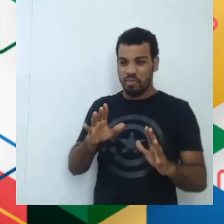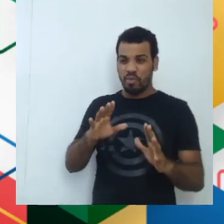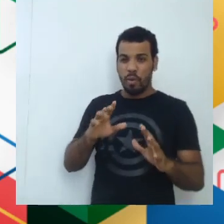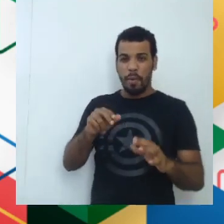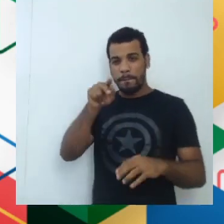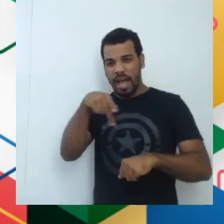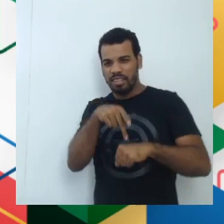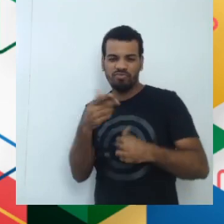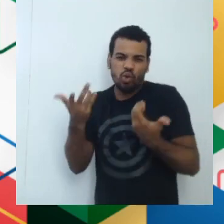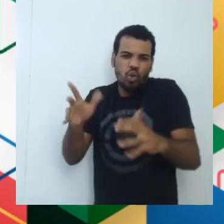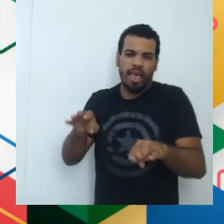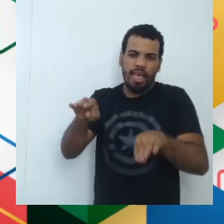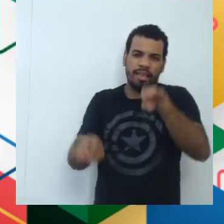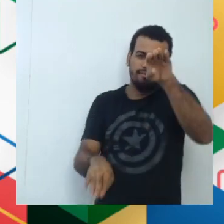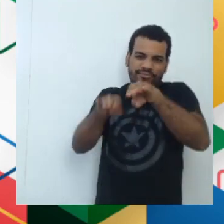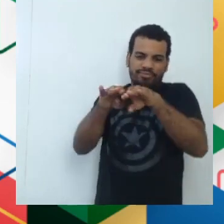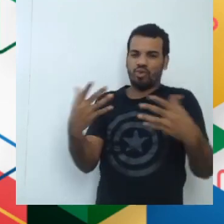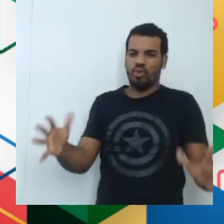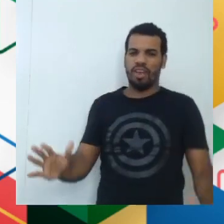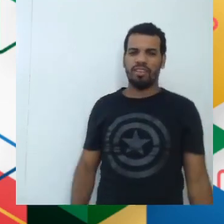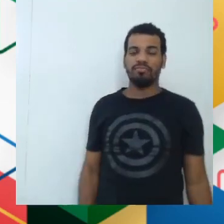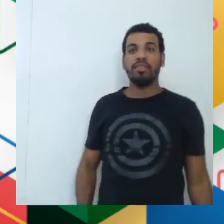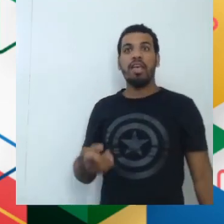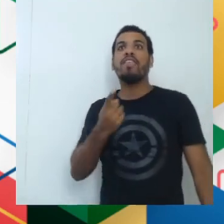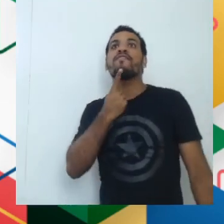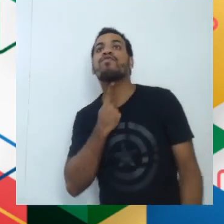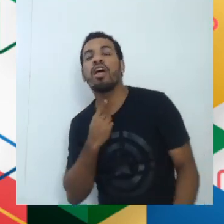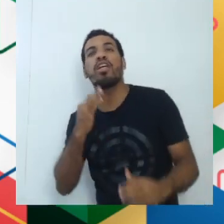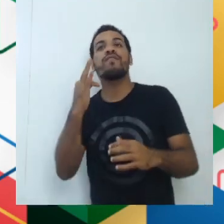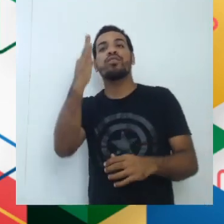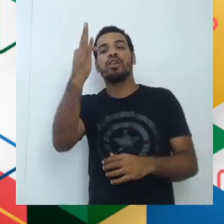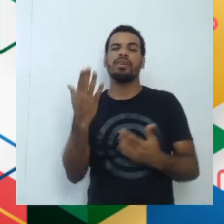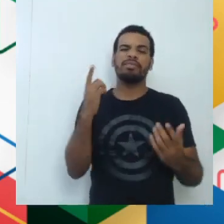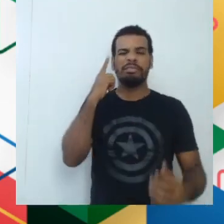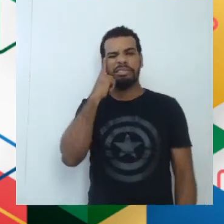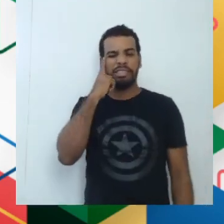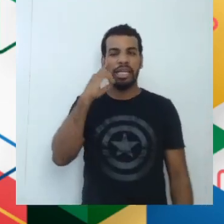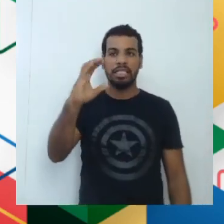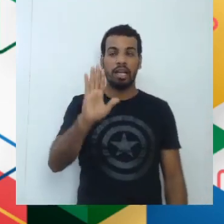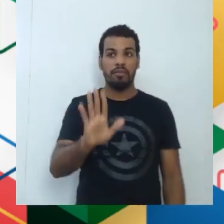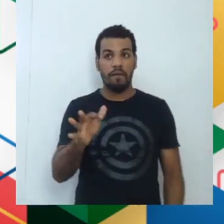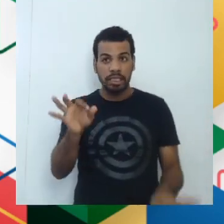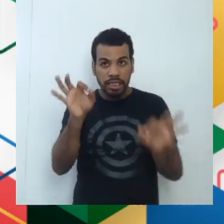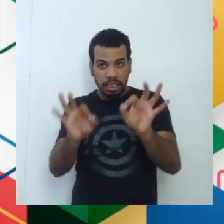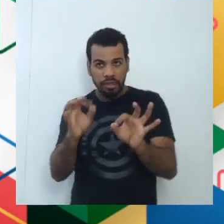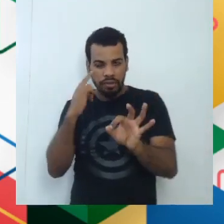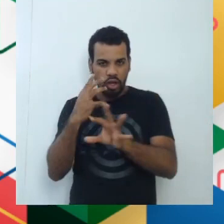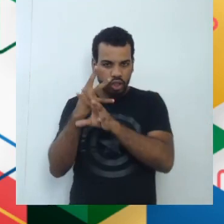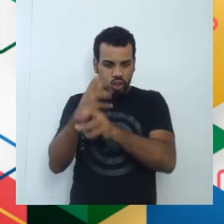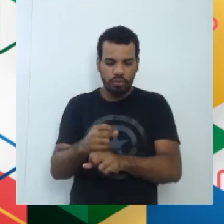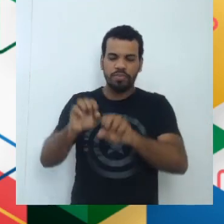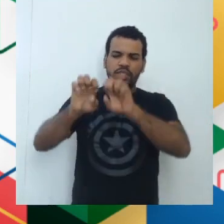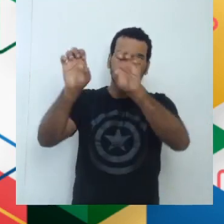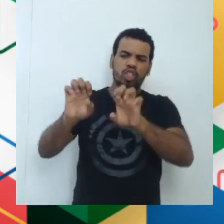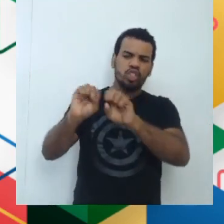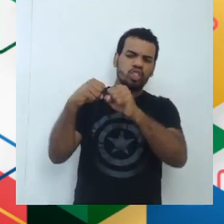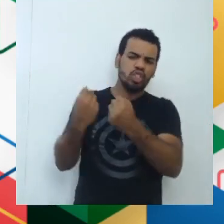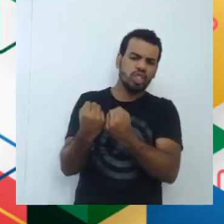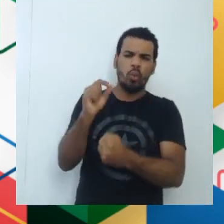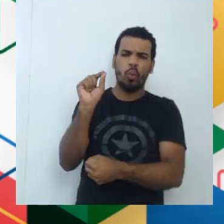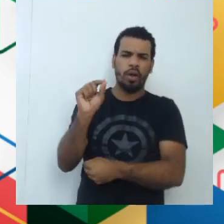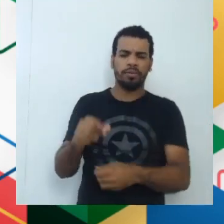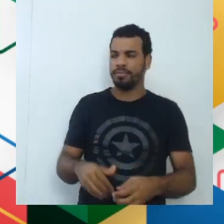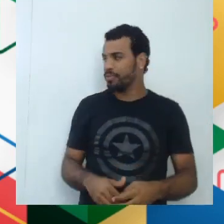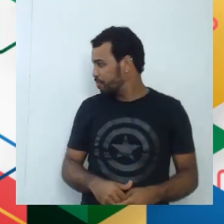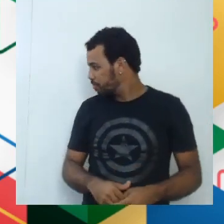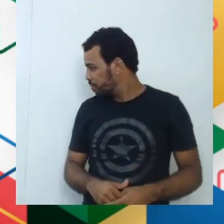desigualdades. Isso é uma utopia. Então a gente está aí com a dúvida na letra C, mas para a gente poder ter certeza, vamos revisar a estrutura social?